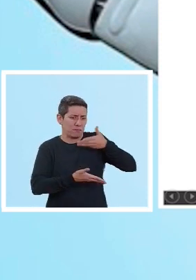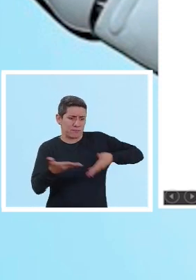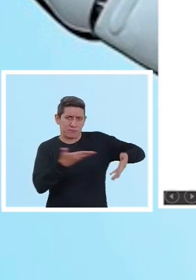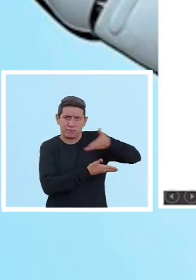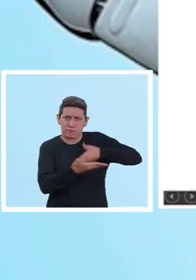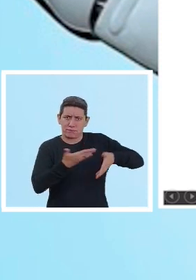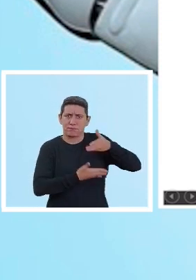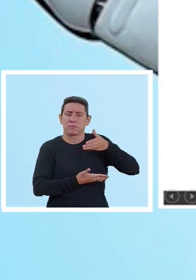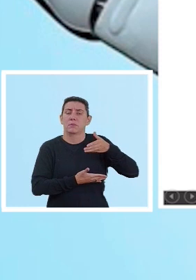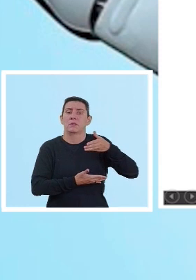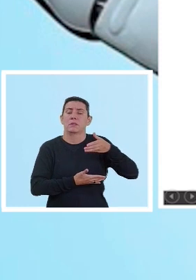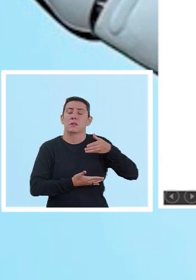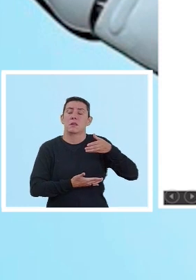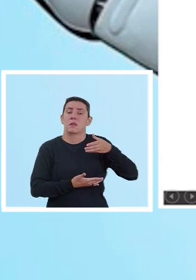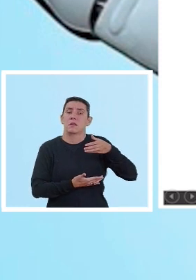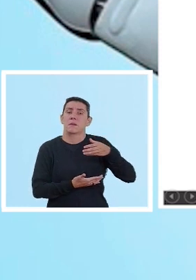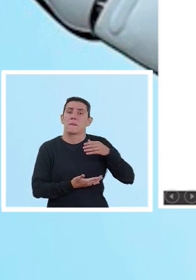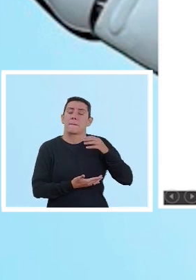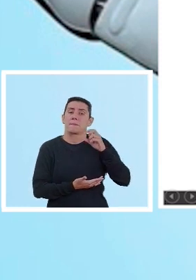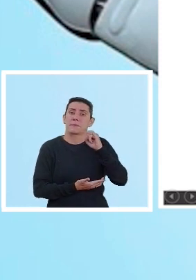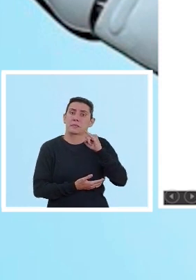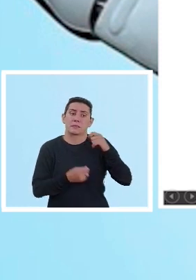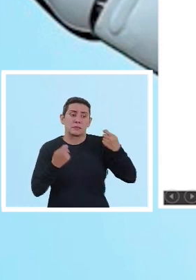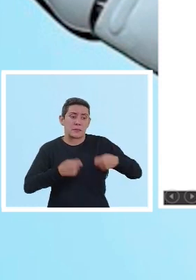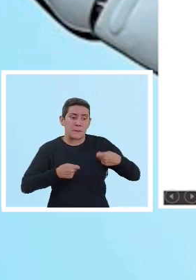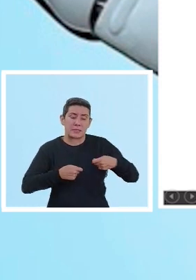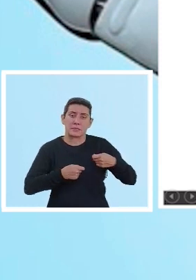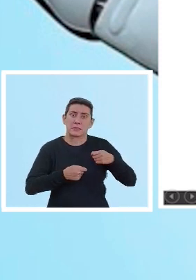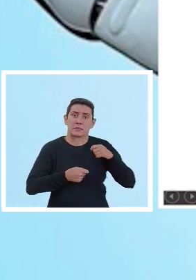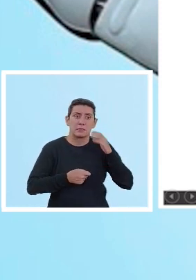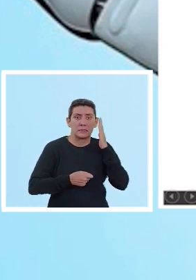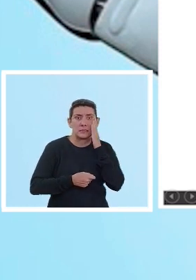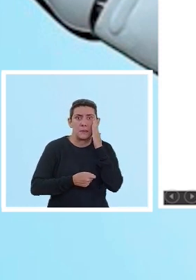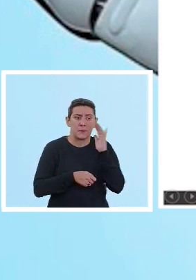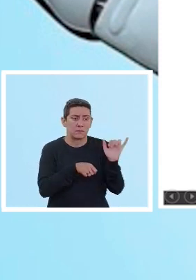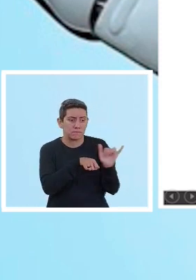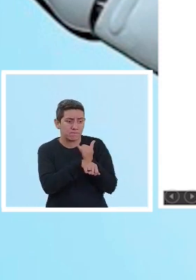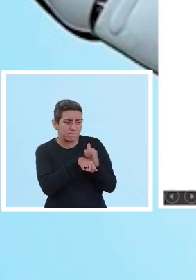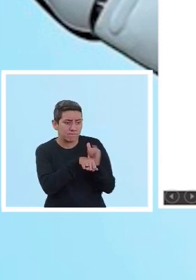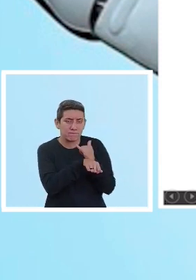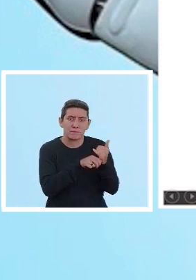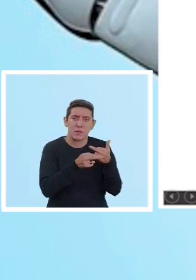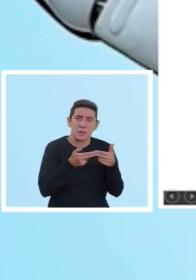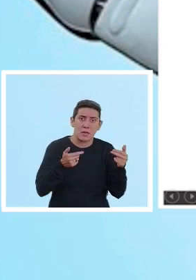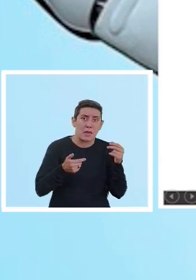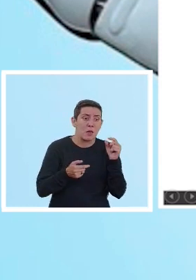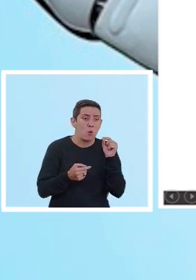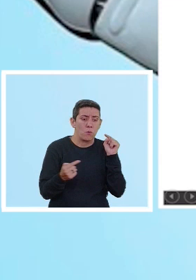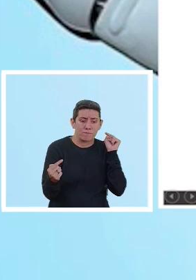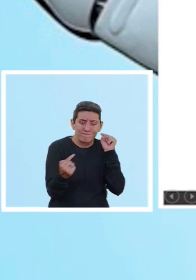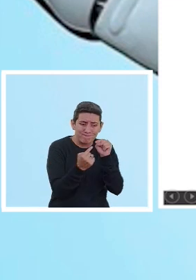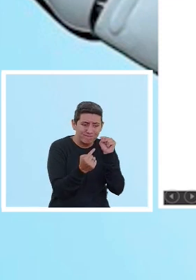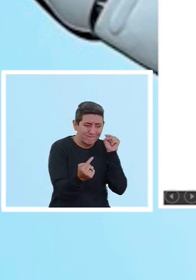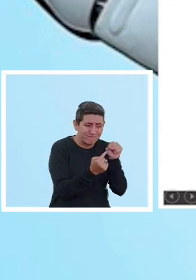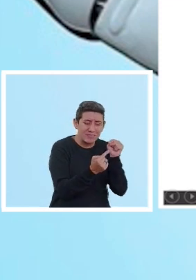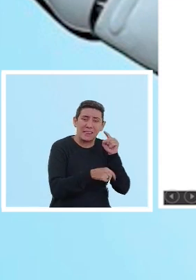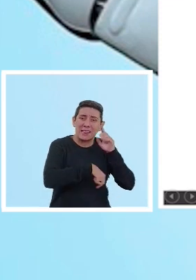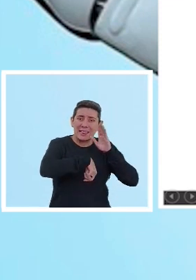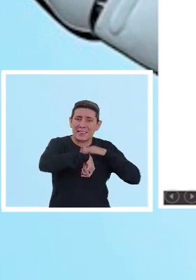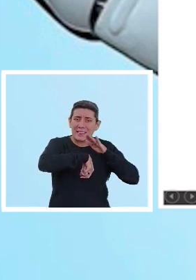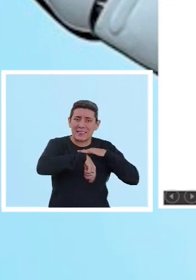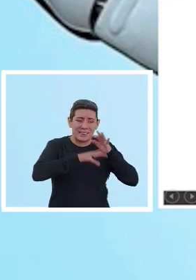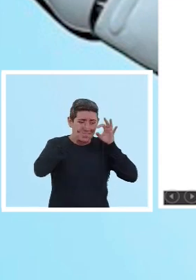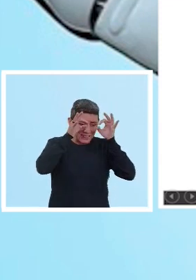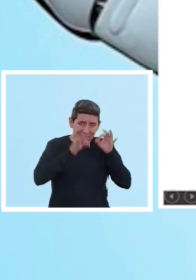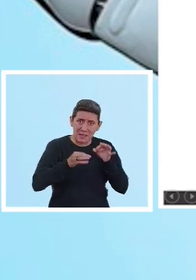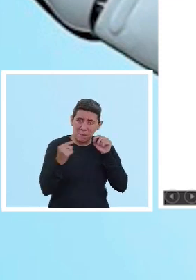você precisar executar tarefas onde e aquela precisão aquele pai me ele é determinante